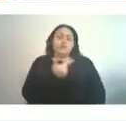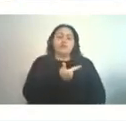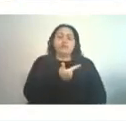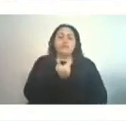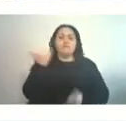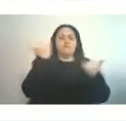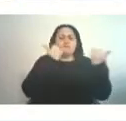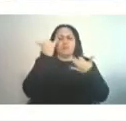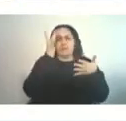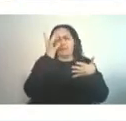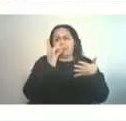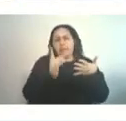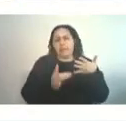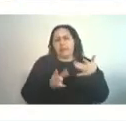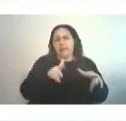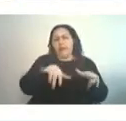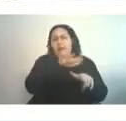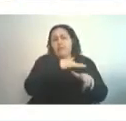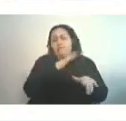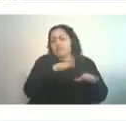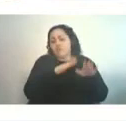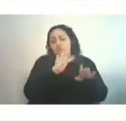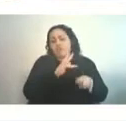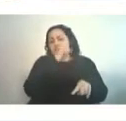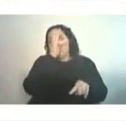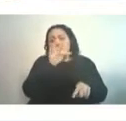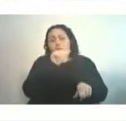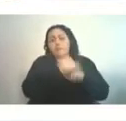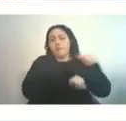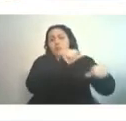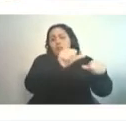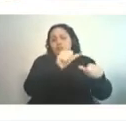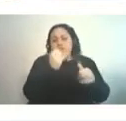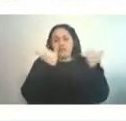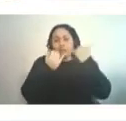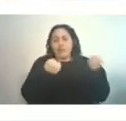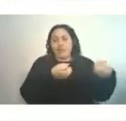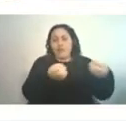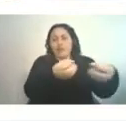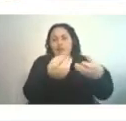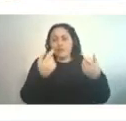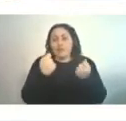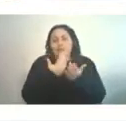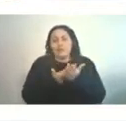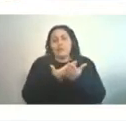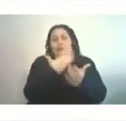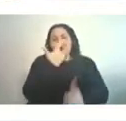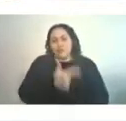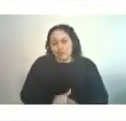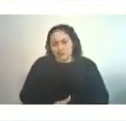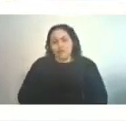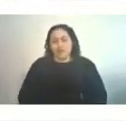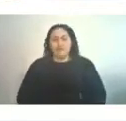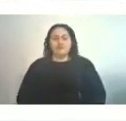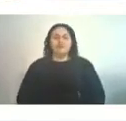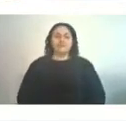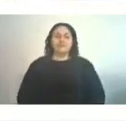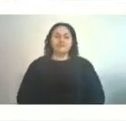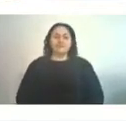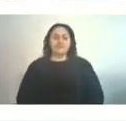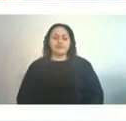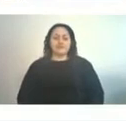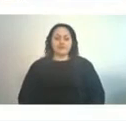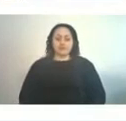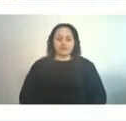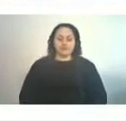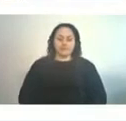determinado campo que talvez daqui a pouco já sejam outras, né? E precisam ser revistas. Então, essa questão